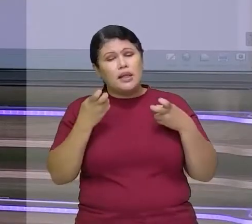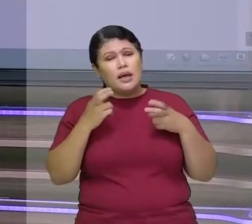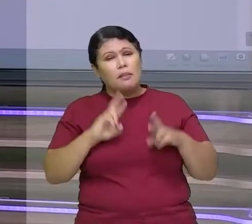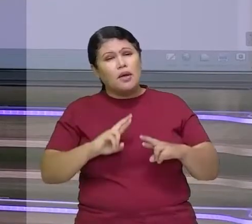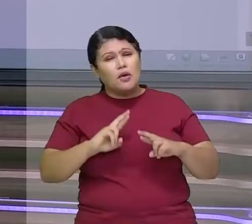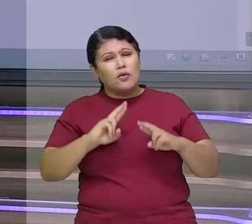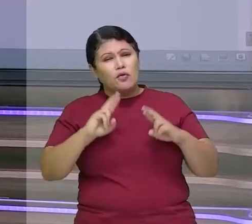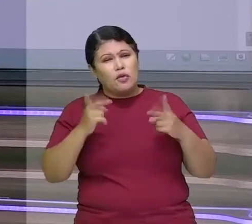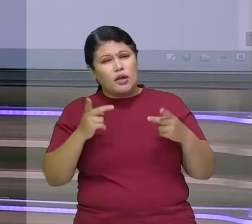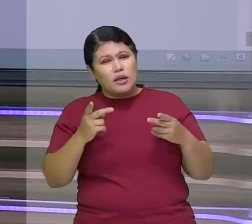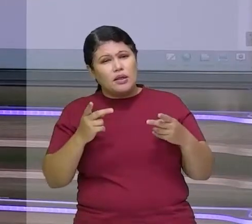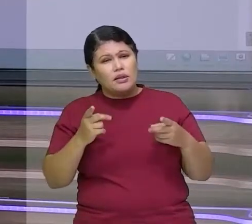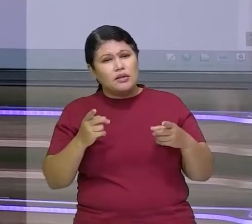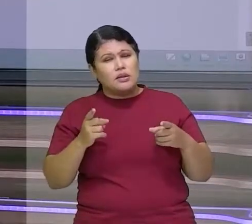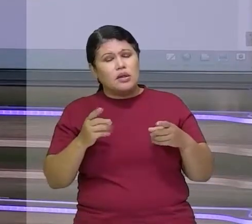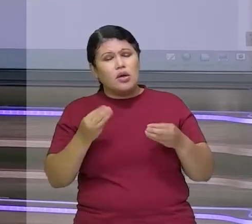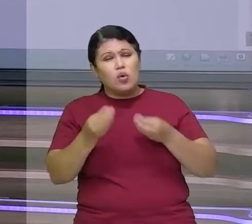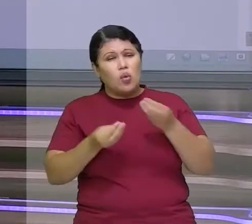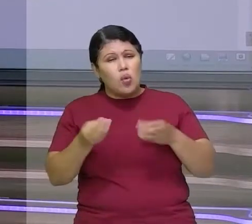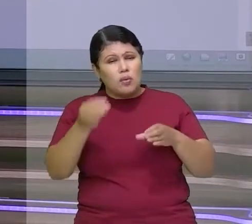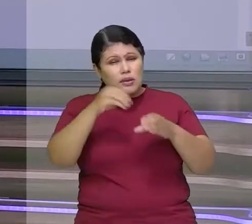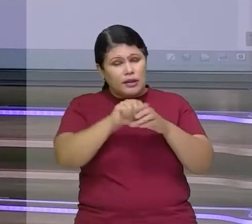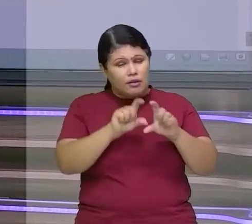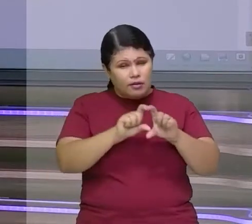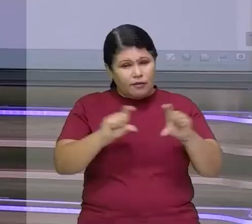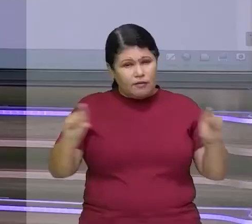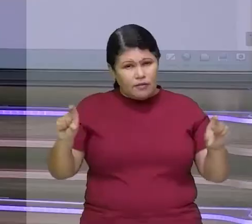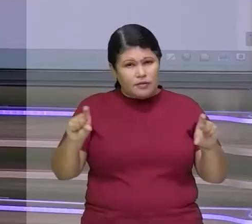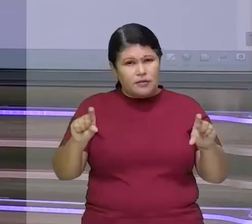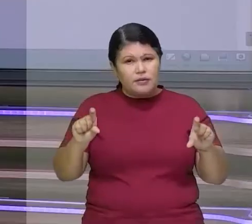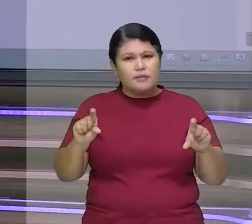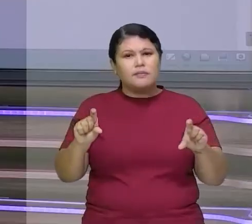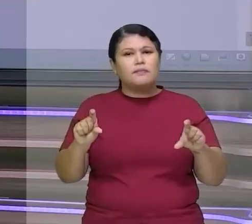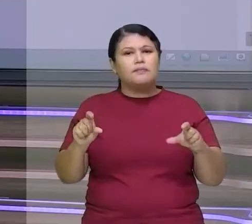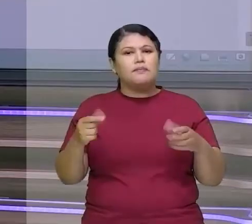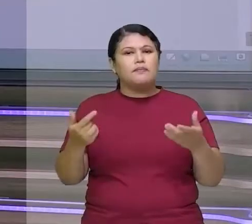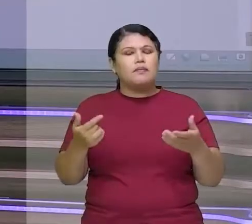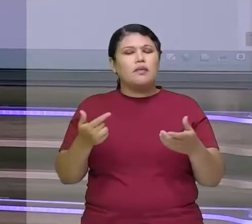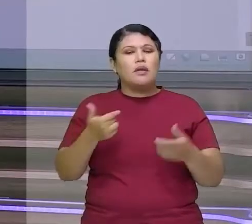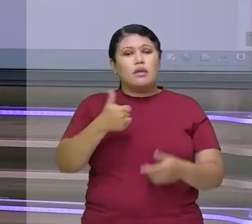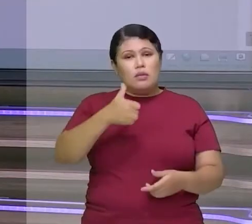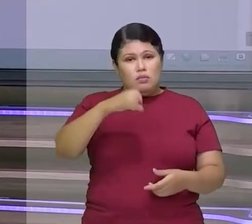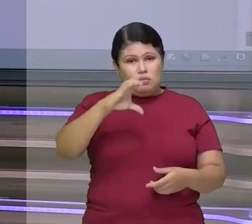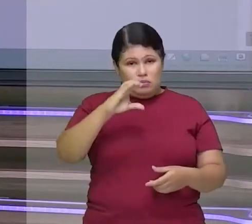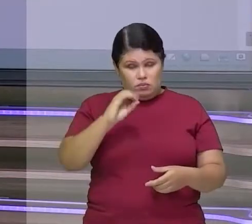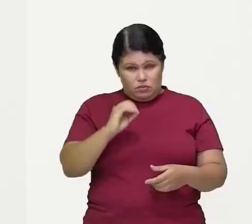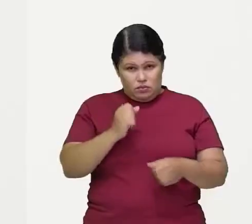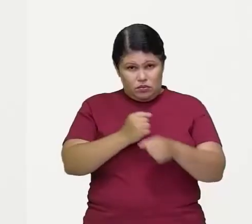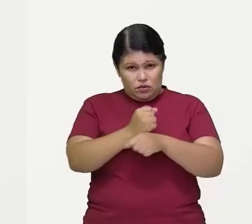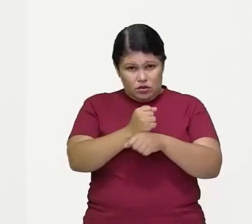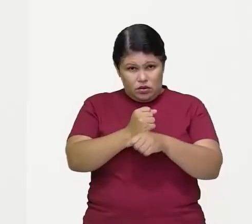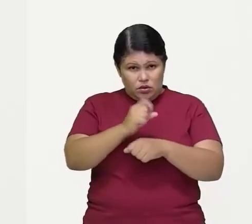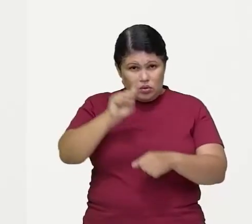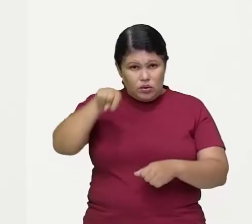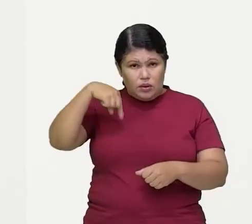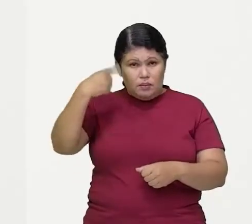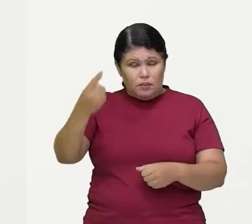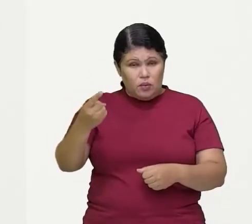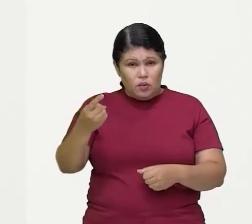como eles estão inseridos nos exemplos. 10 anos depois,